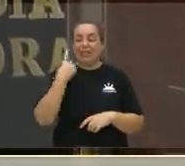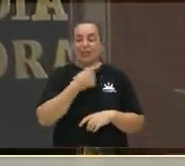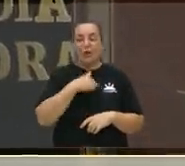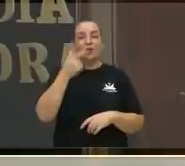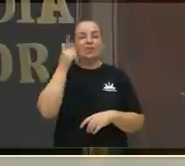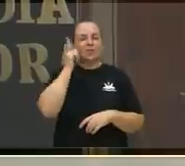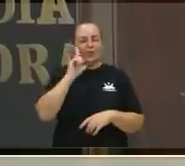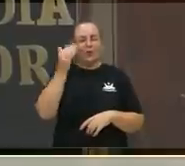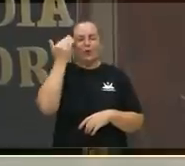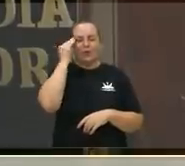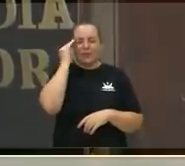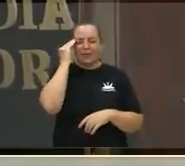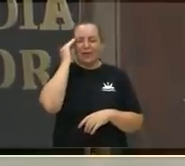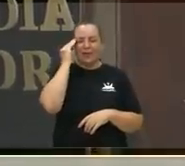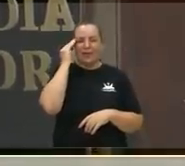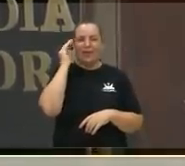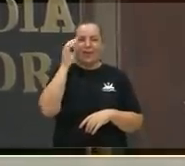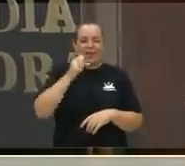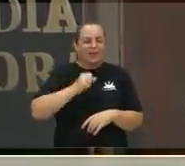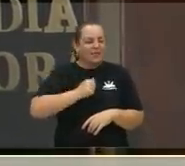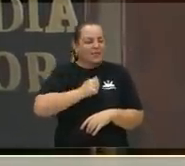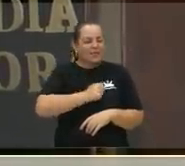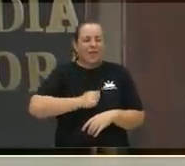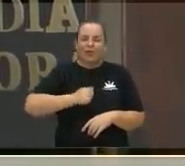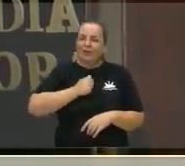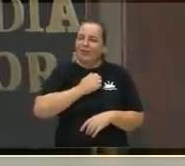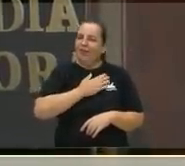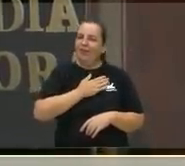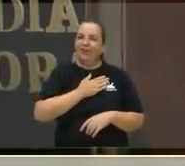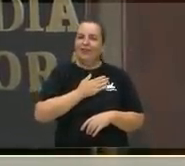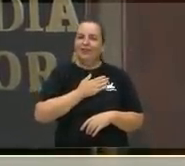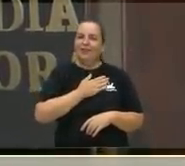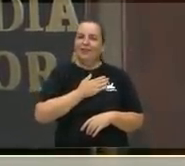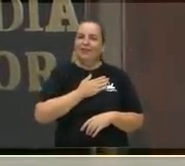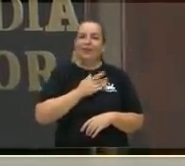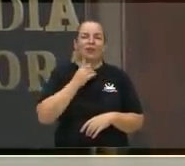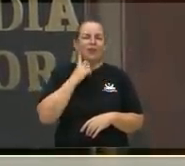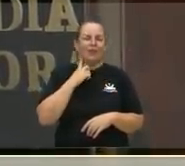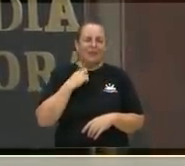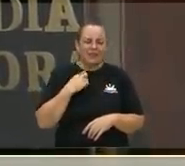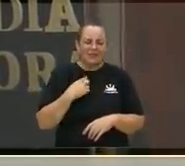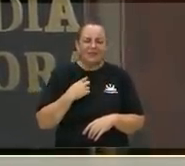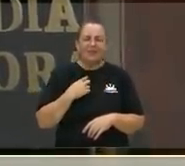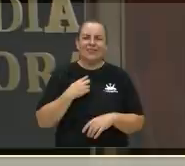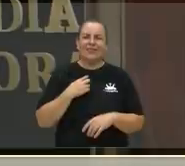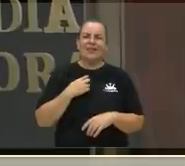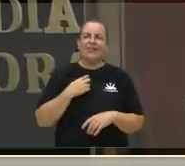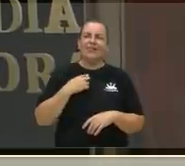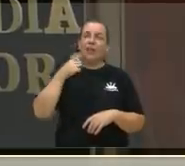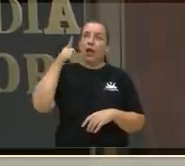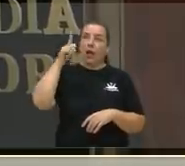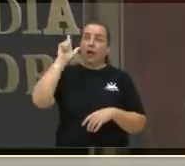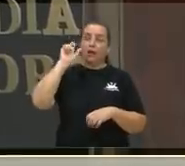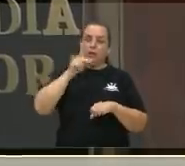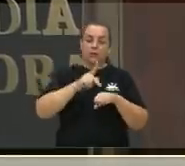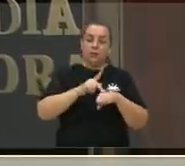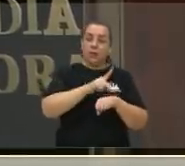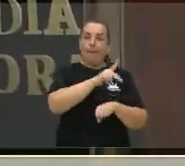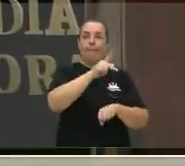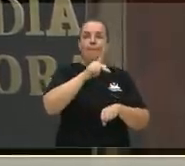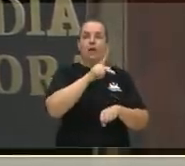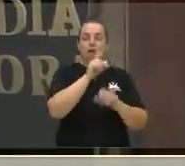compreendessemos que saudade bom e que vontade de antes da páscoa